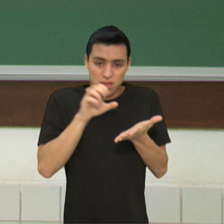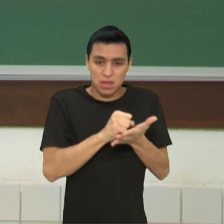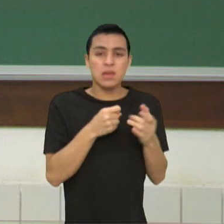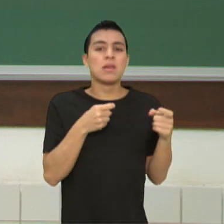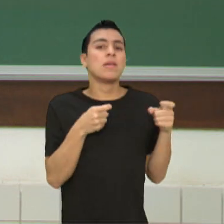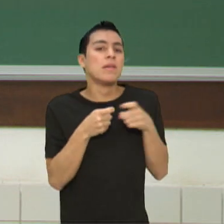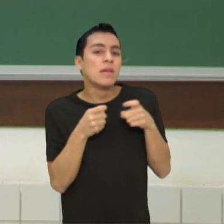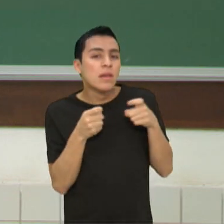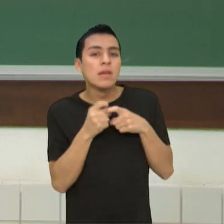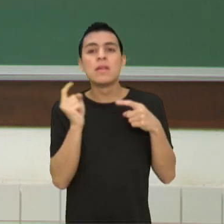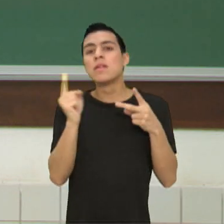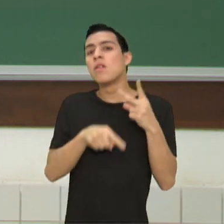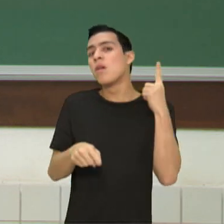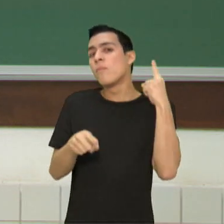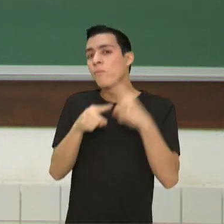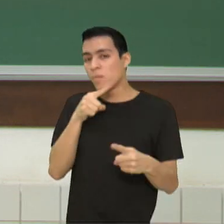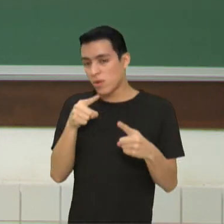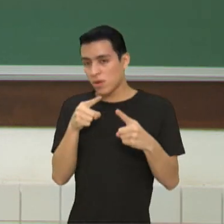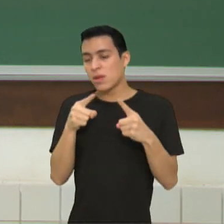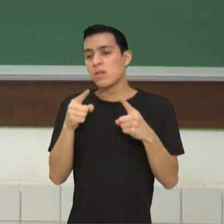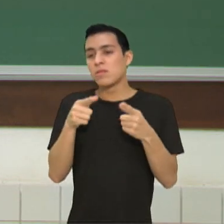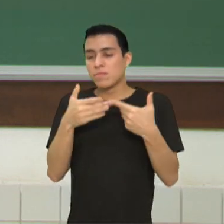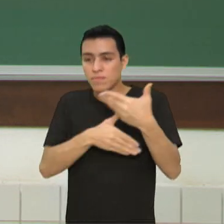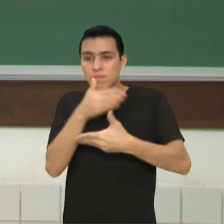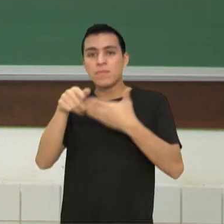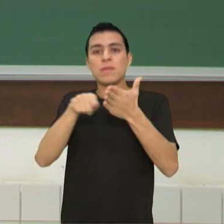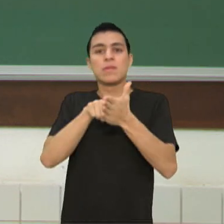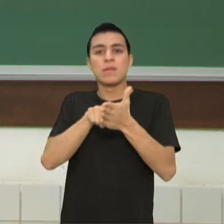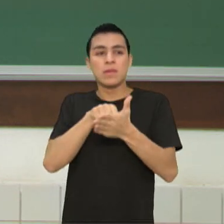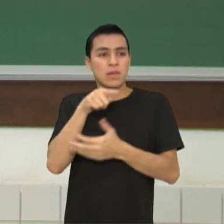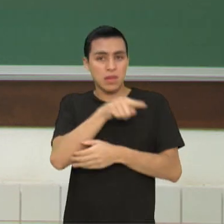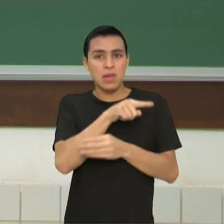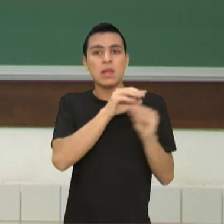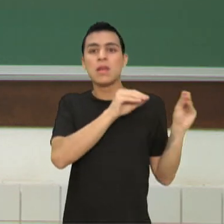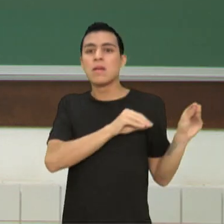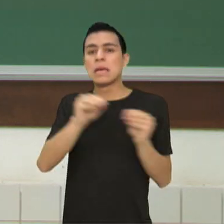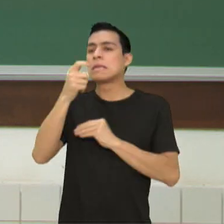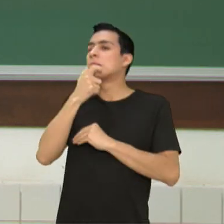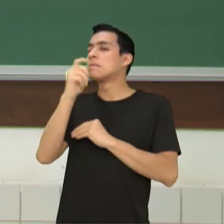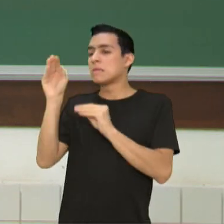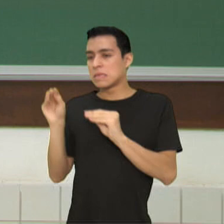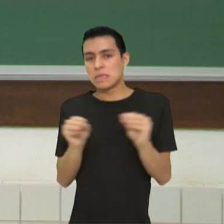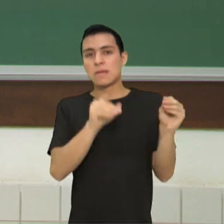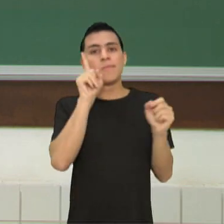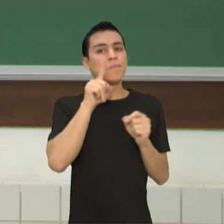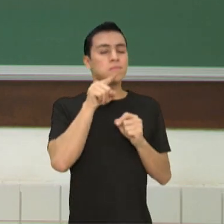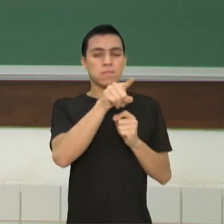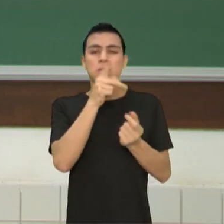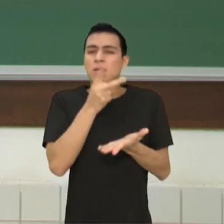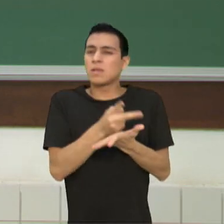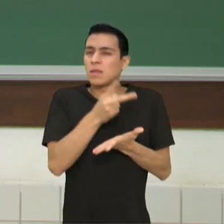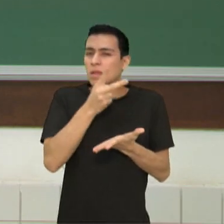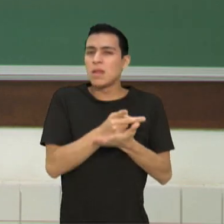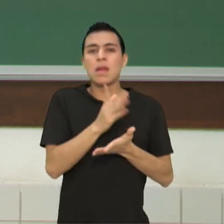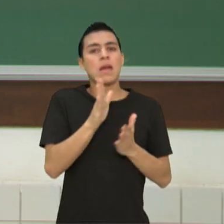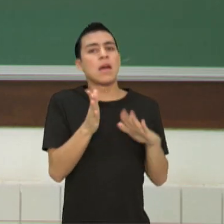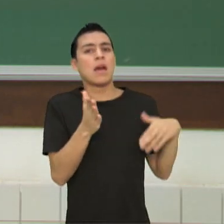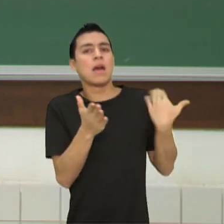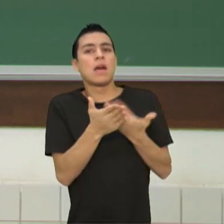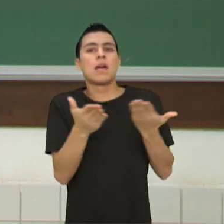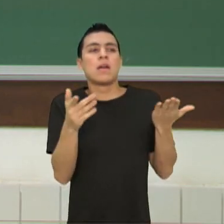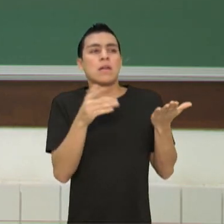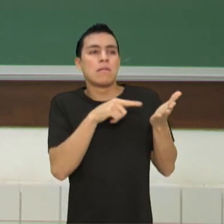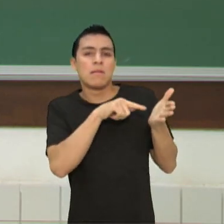médico, foi proibido de fazer ciência, ele inclusive mudou-se da Inglaterra, hoje mora nos Estados Unidos e continua